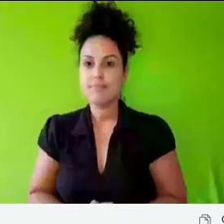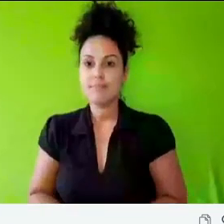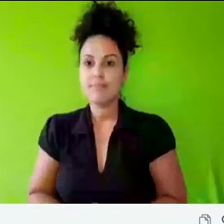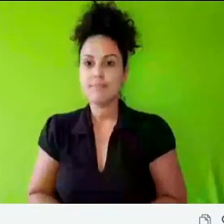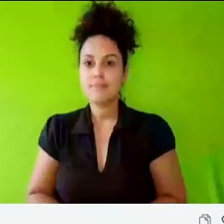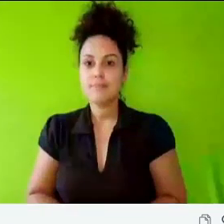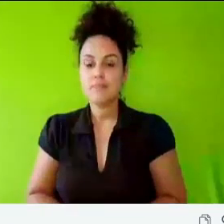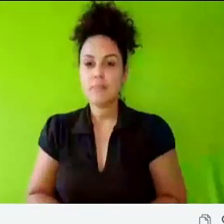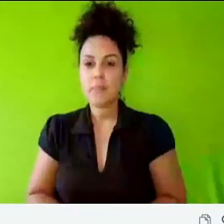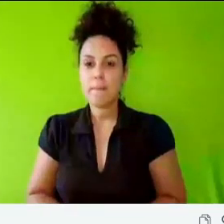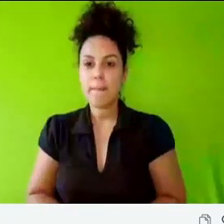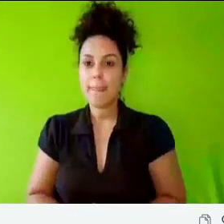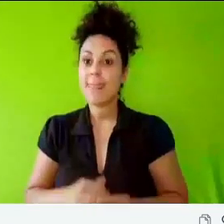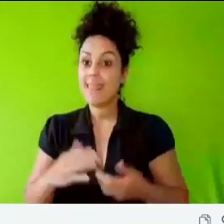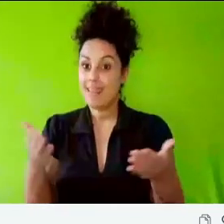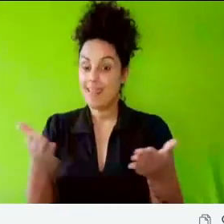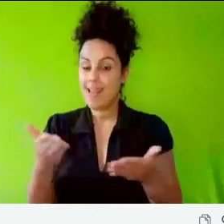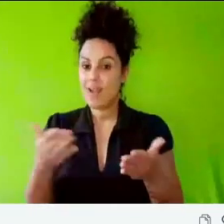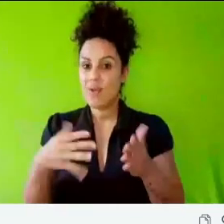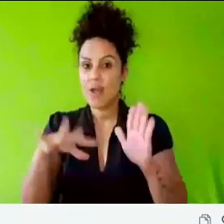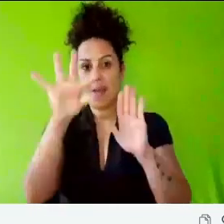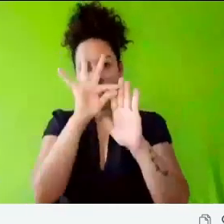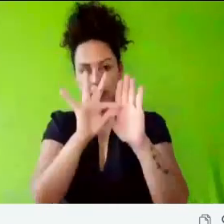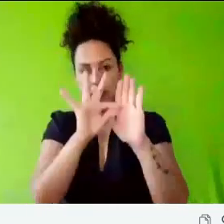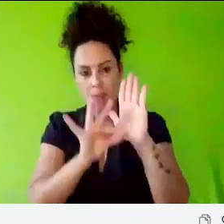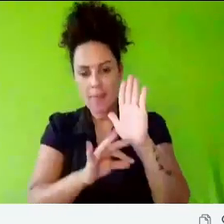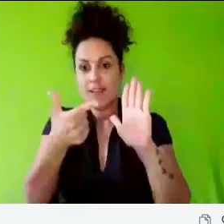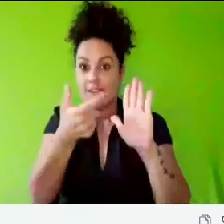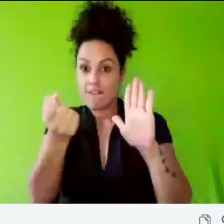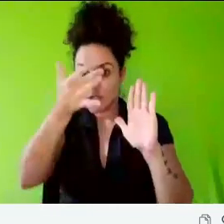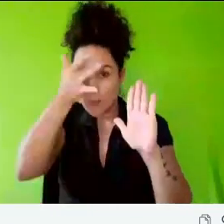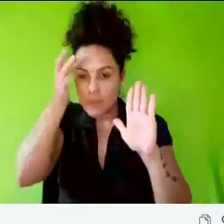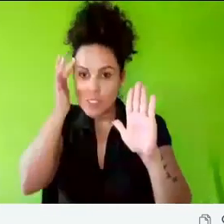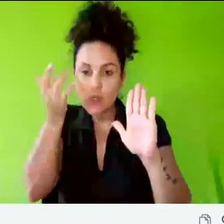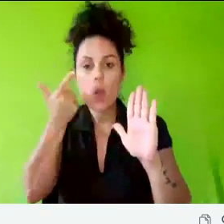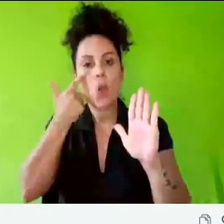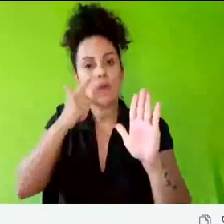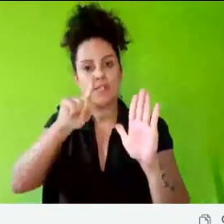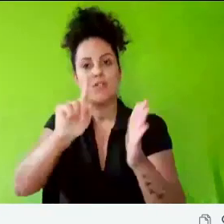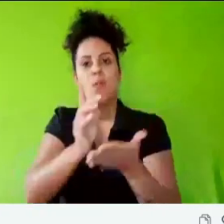A listagem dos 20 classificados dentro do número de vagas.